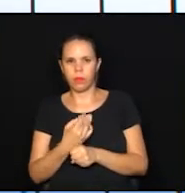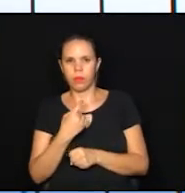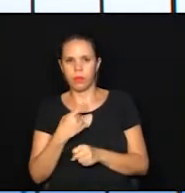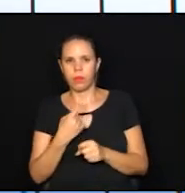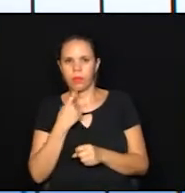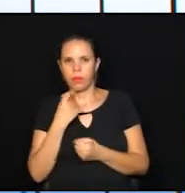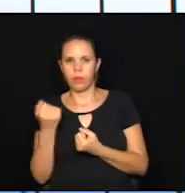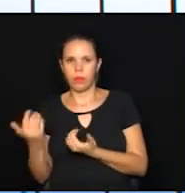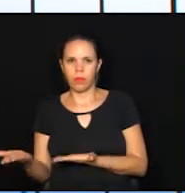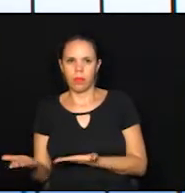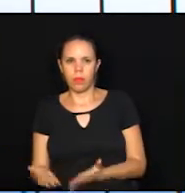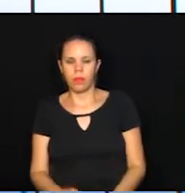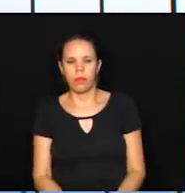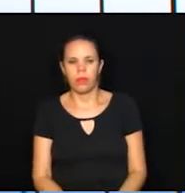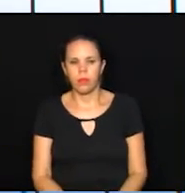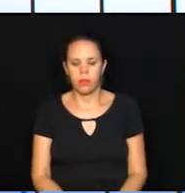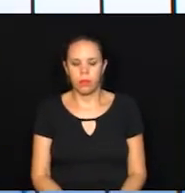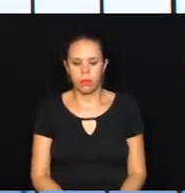o